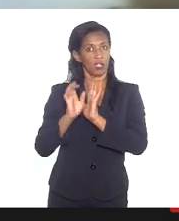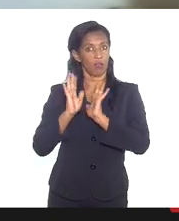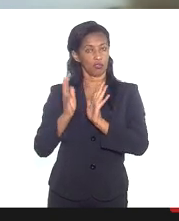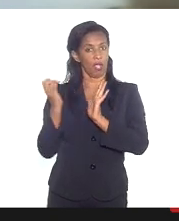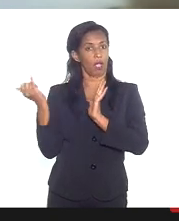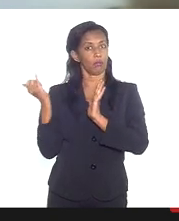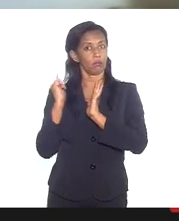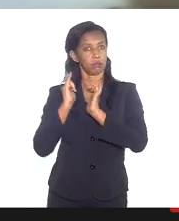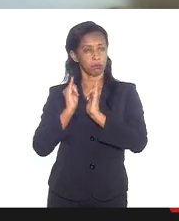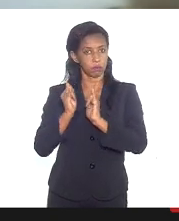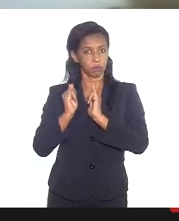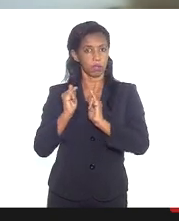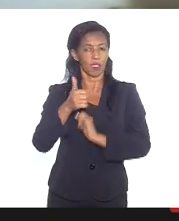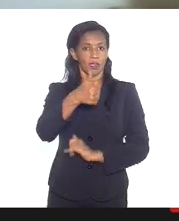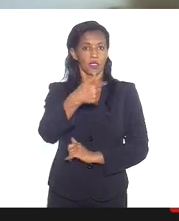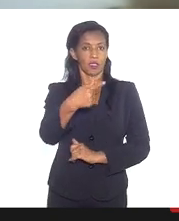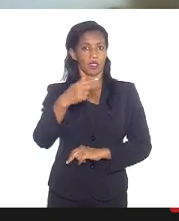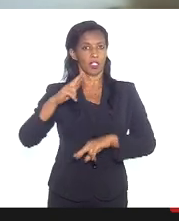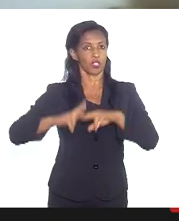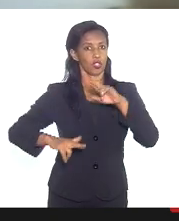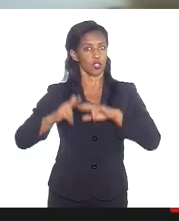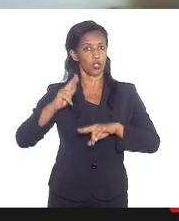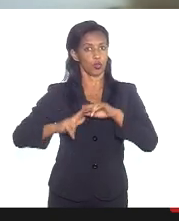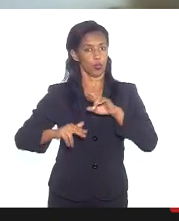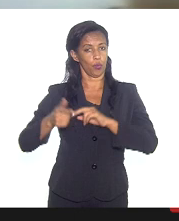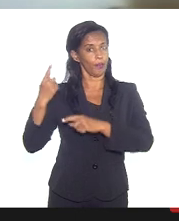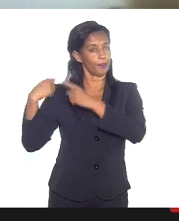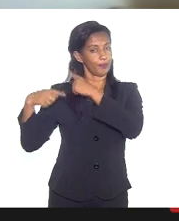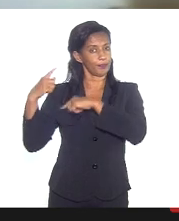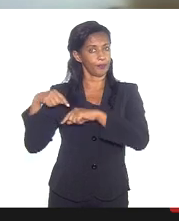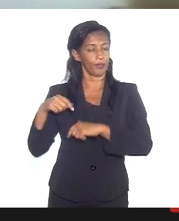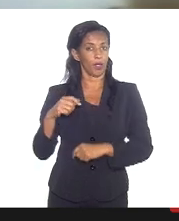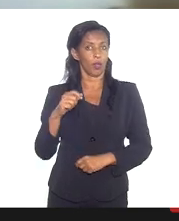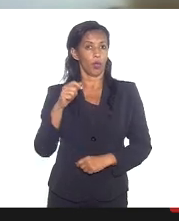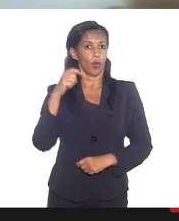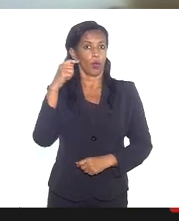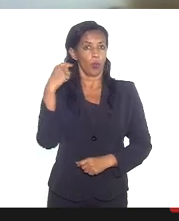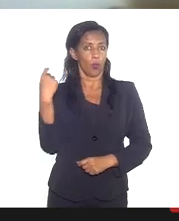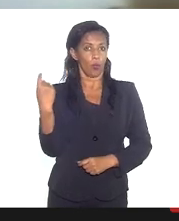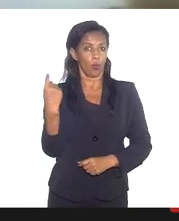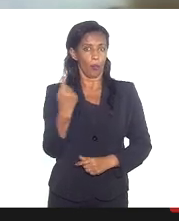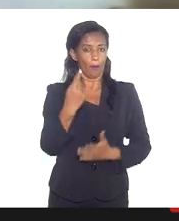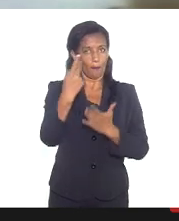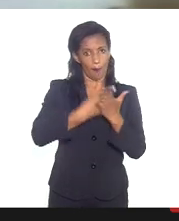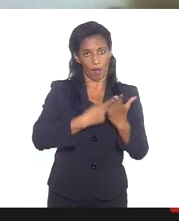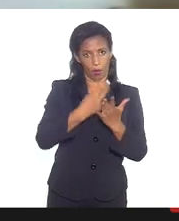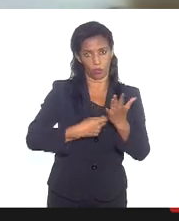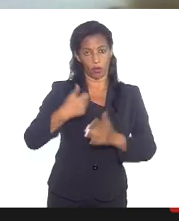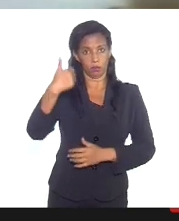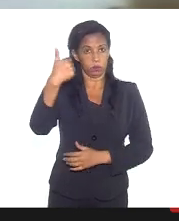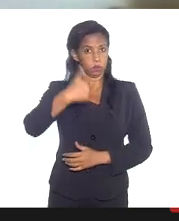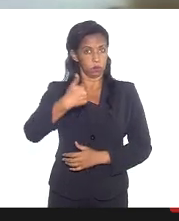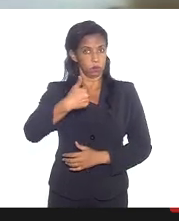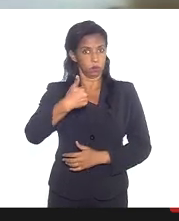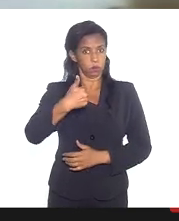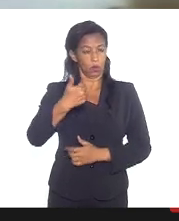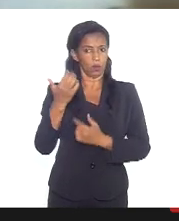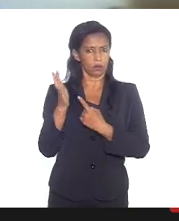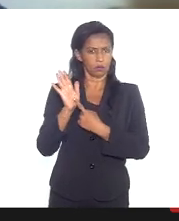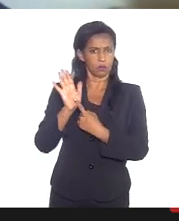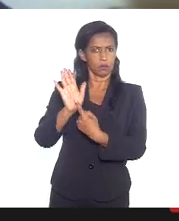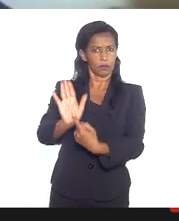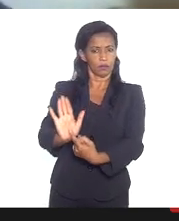junho passado, com a seguinte exposição, com a seguinte pauta. 1. Exposição a ser